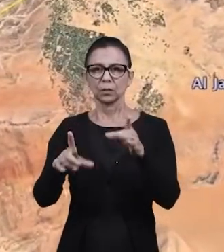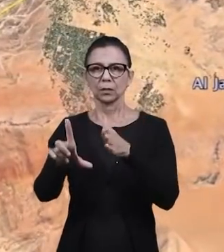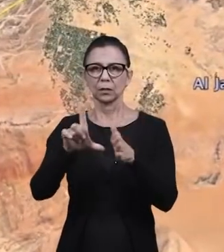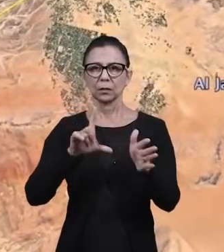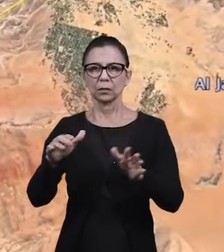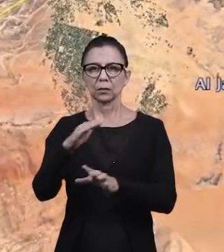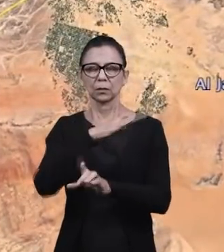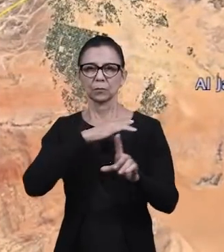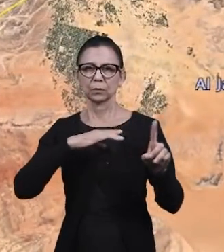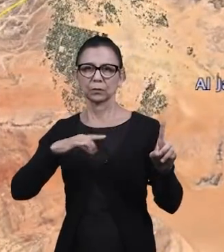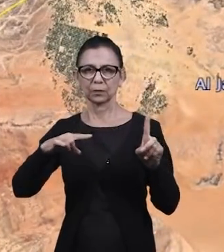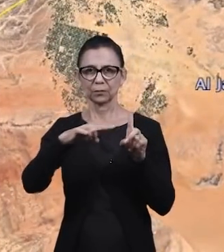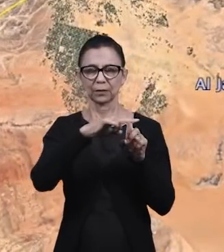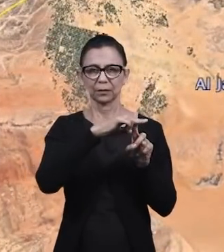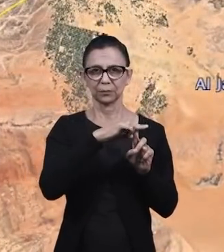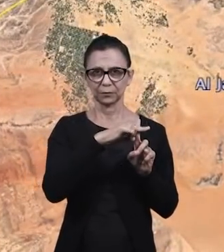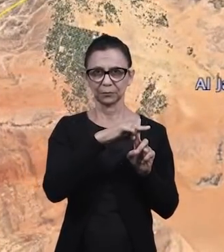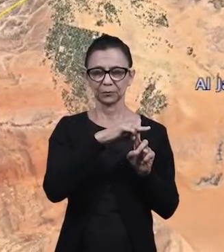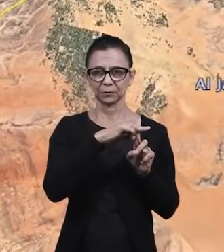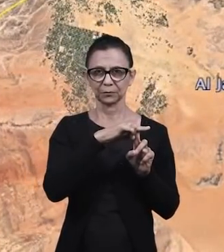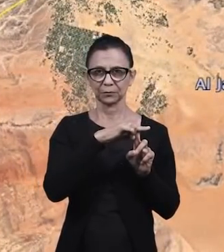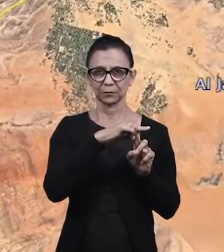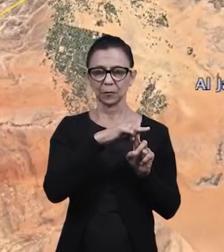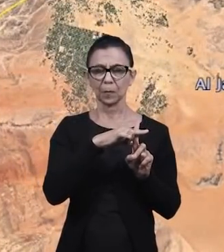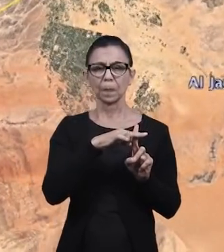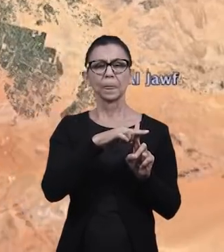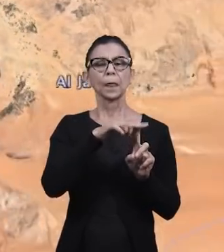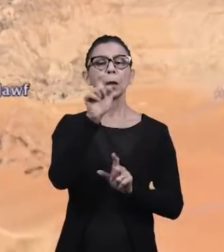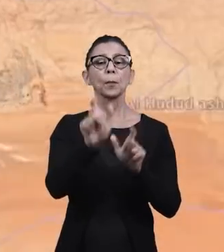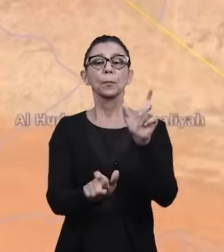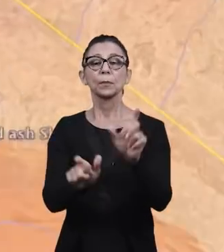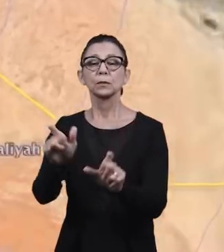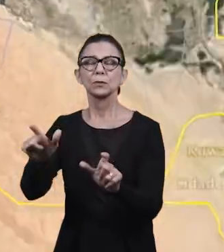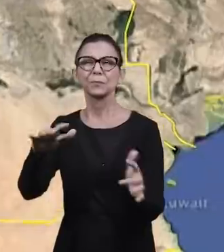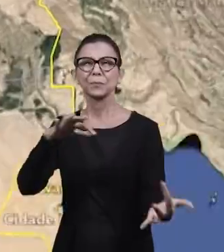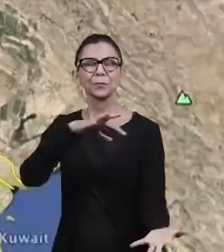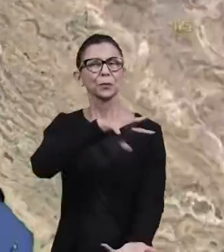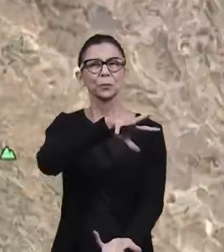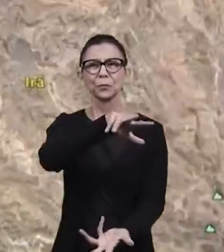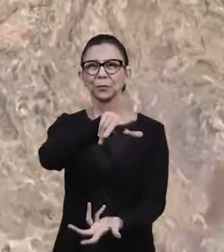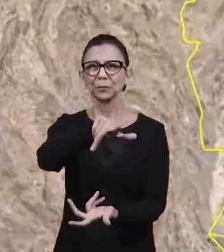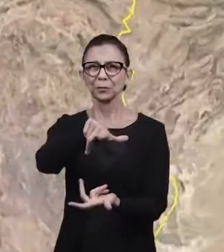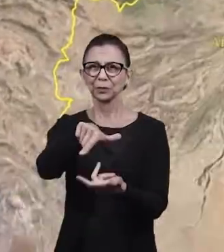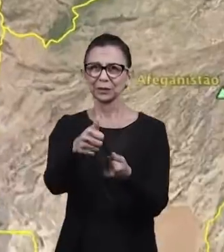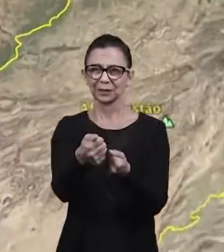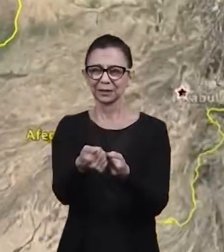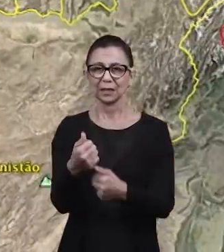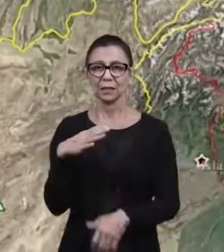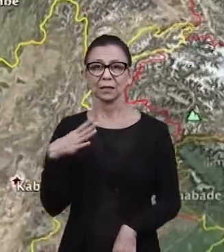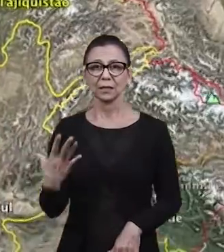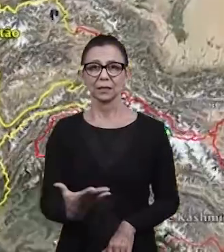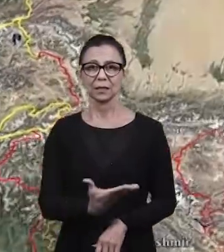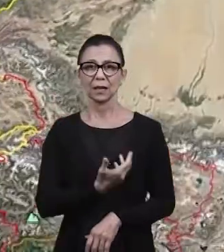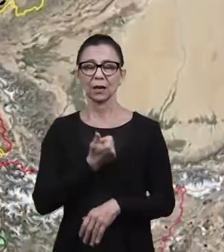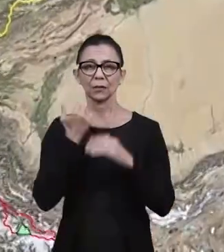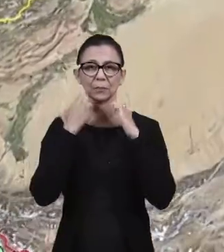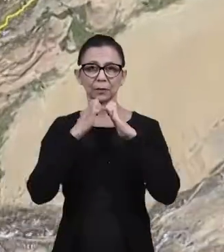Todas as partes do mundo participam de um mesmo culto, em conjunto, no mesmo corpo e no mesmo